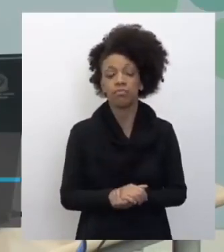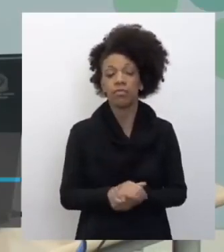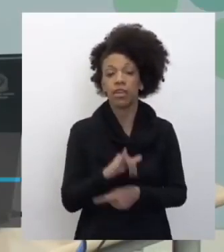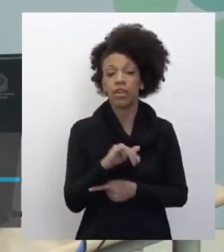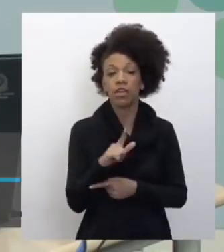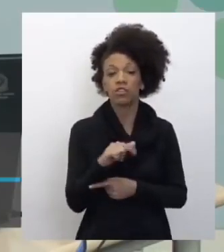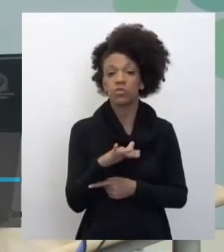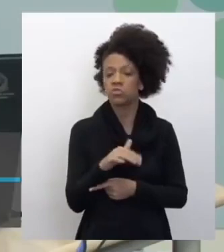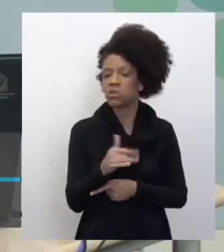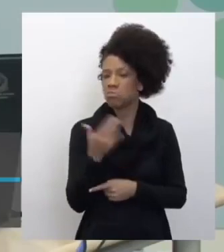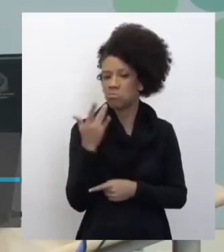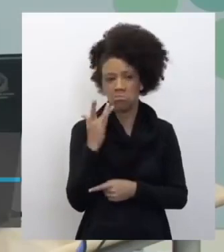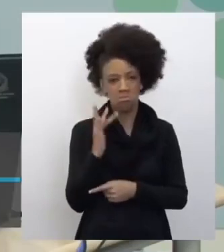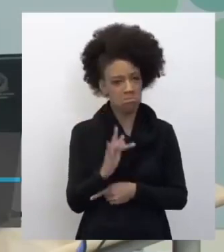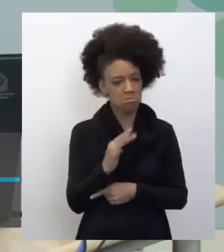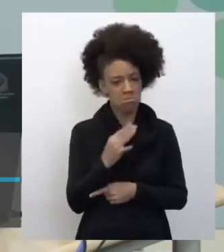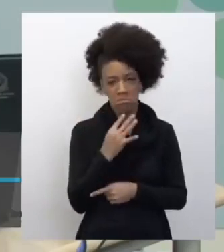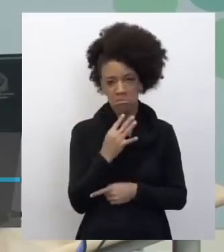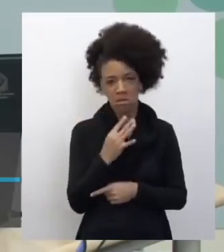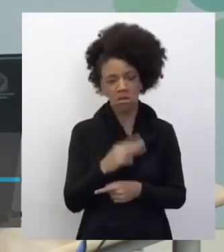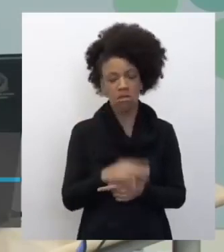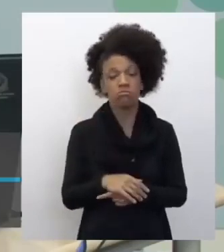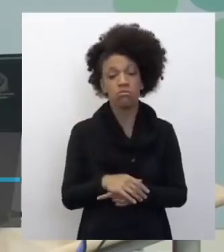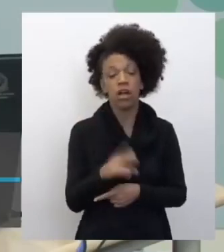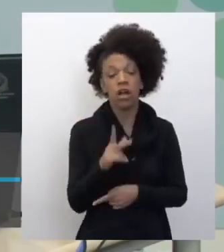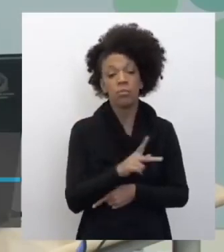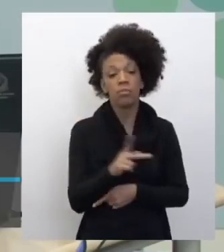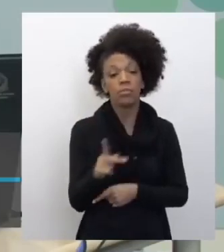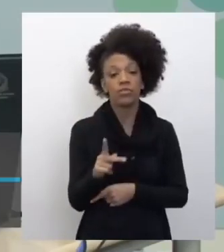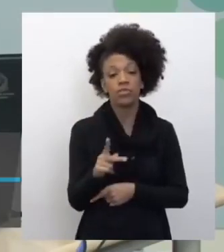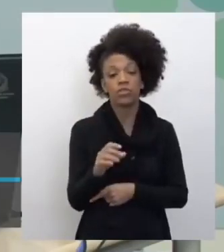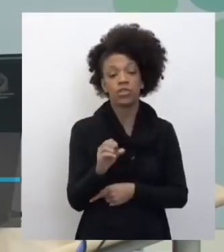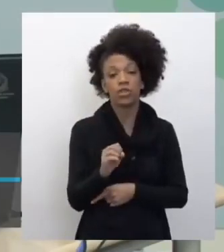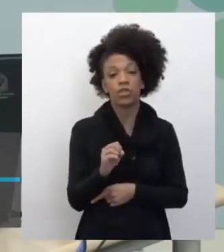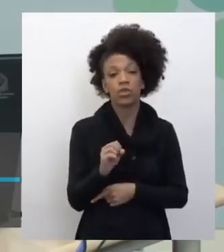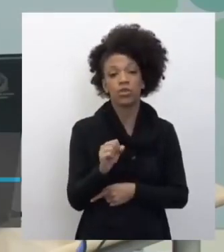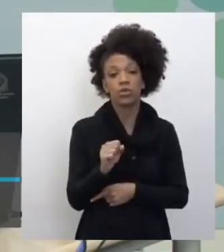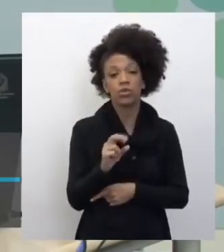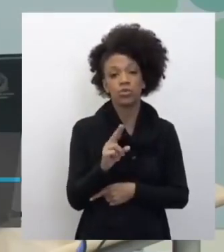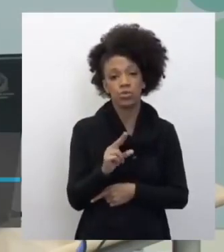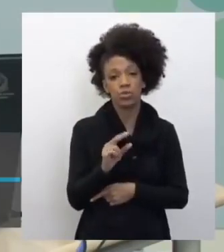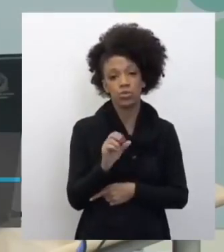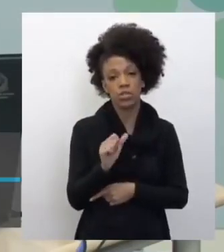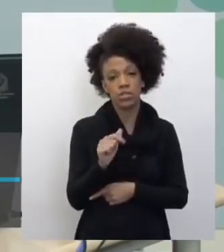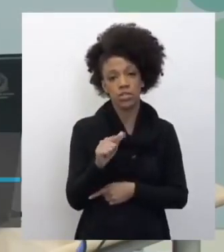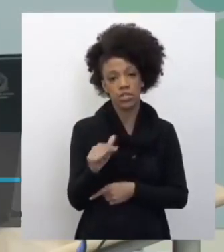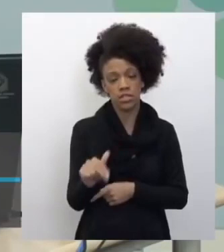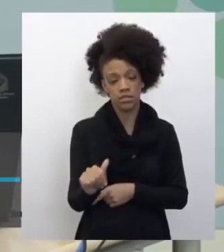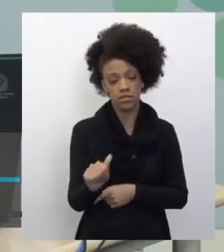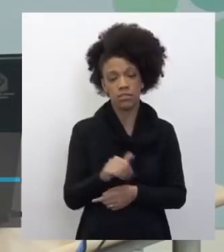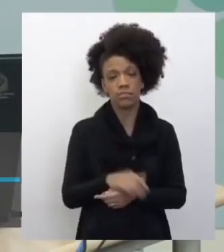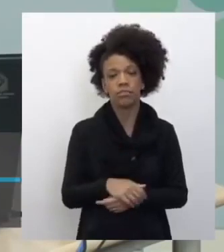ouviu falar. Professora Suzana dá um bom dia para nós. Muito obrigada, professora, pela sua participação.